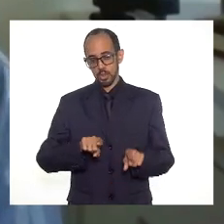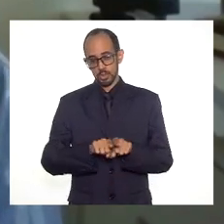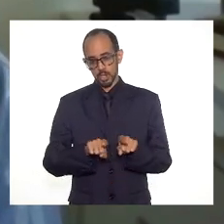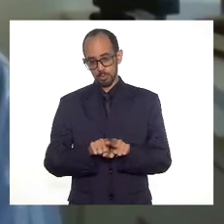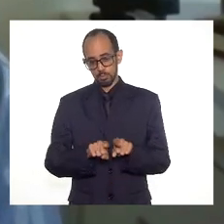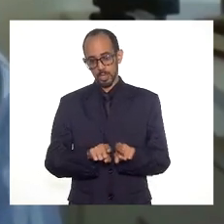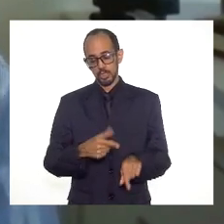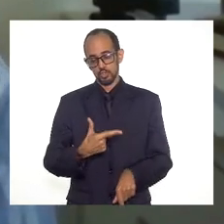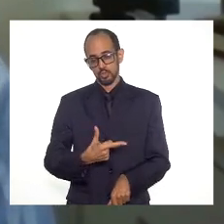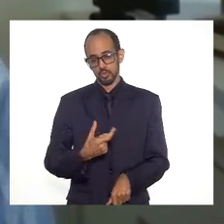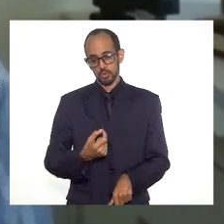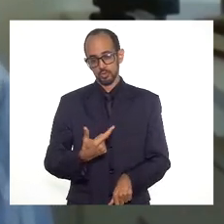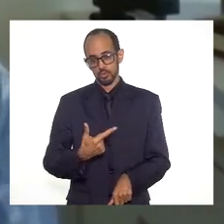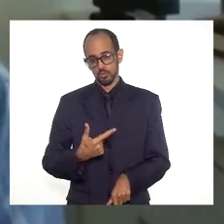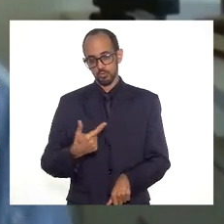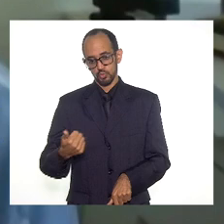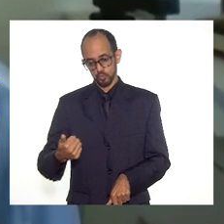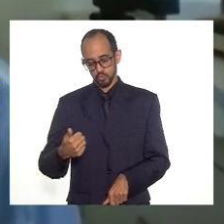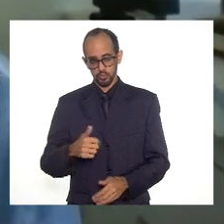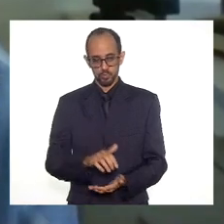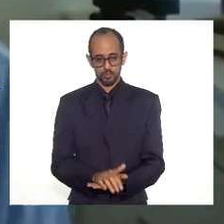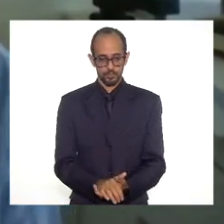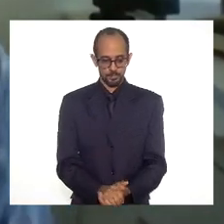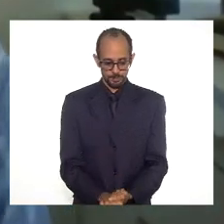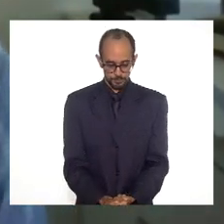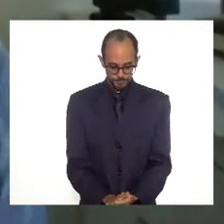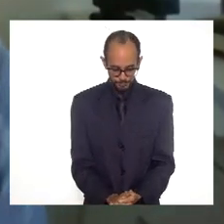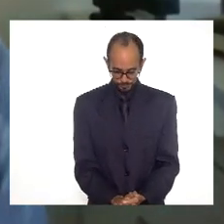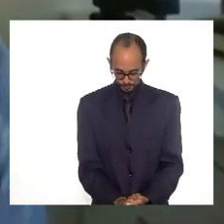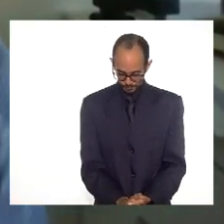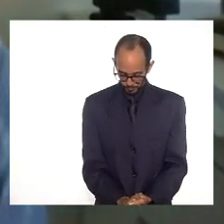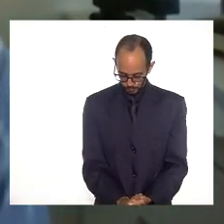de 2021. E